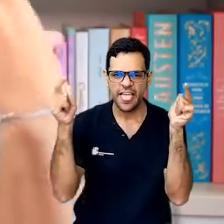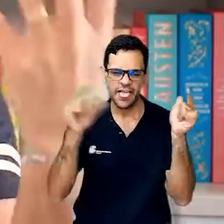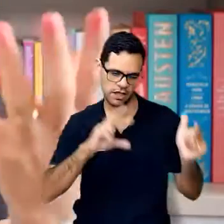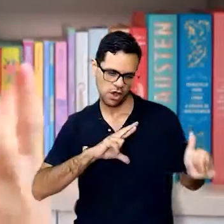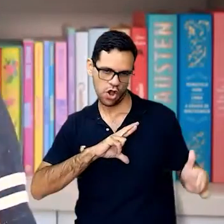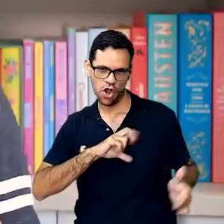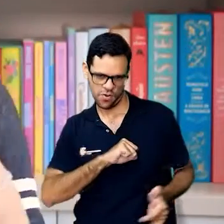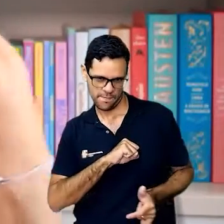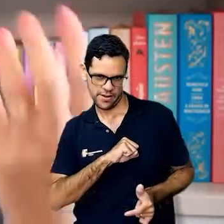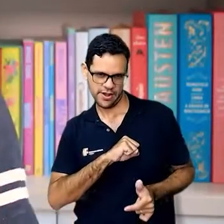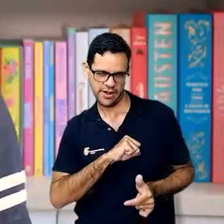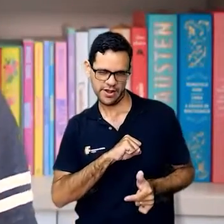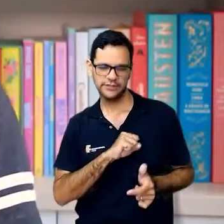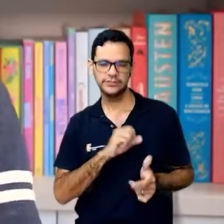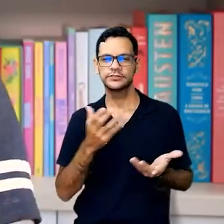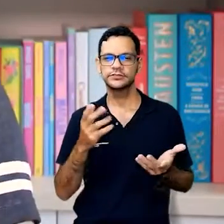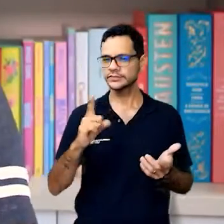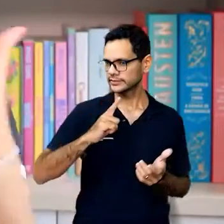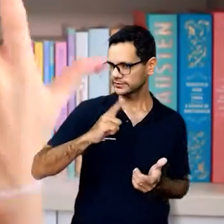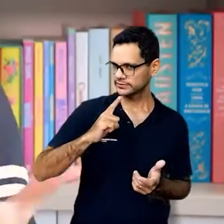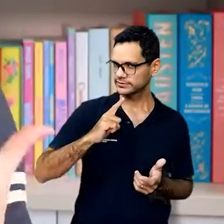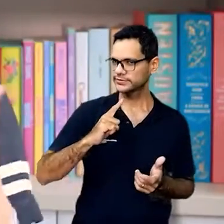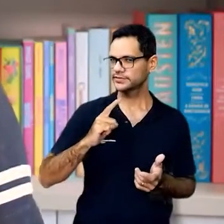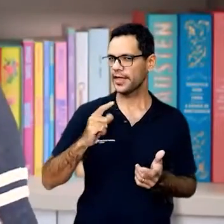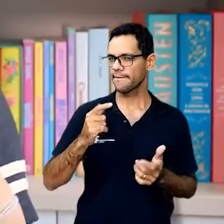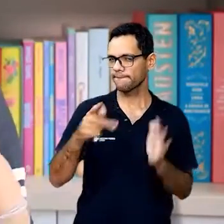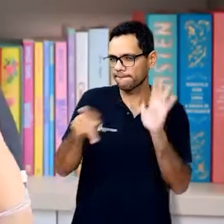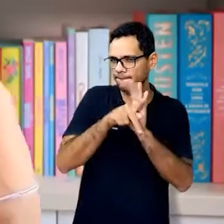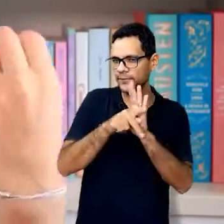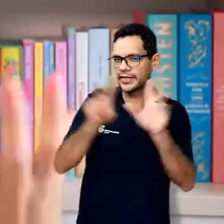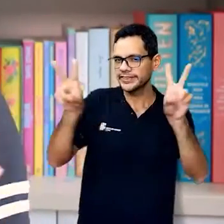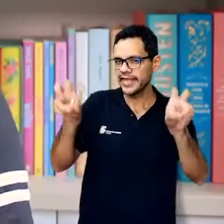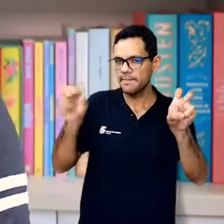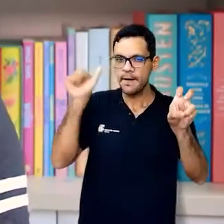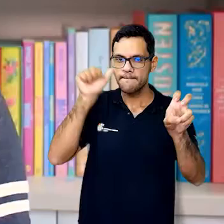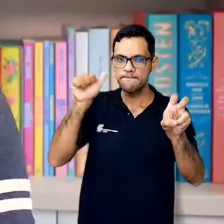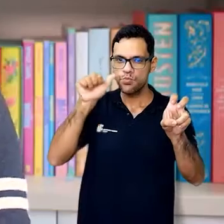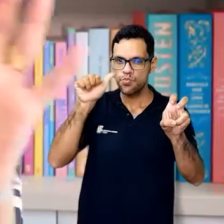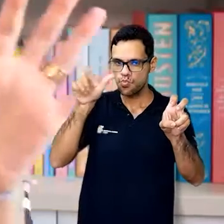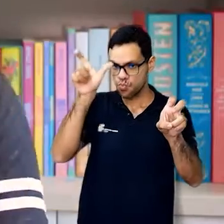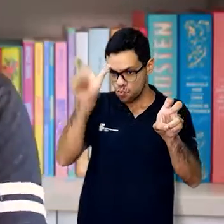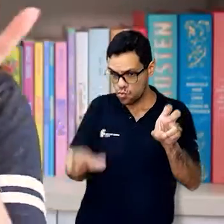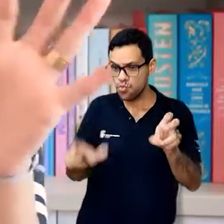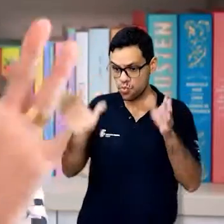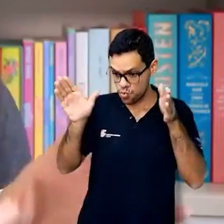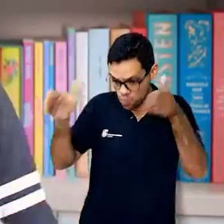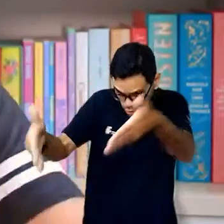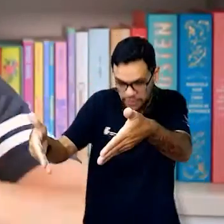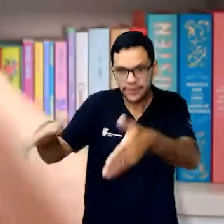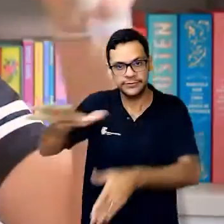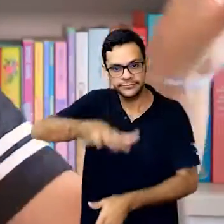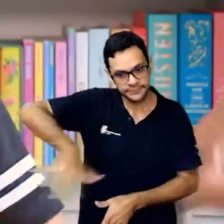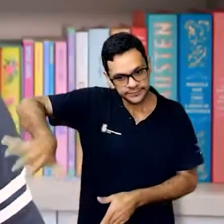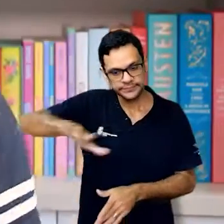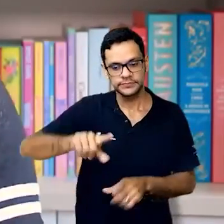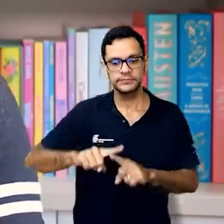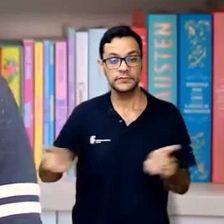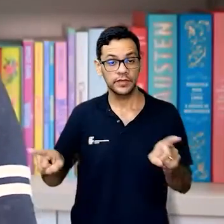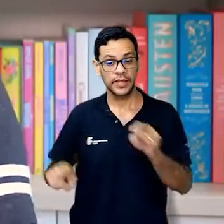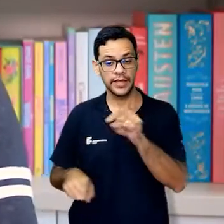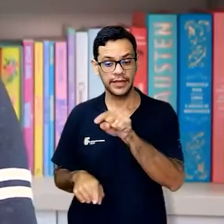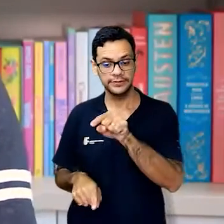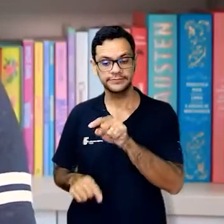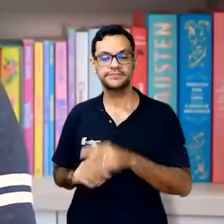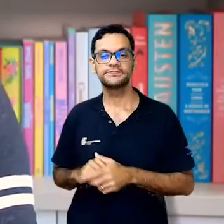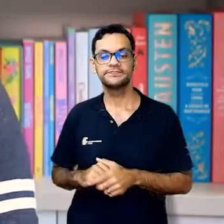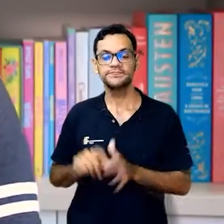de livro mais voltado pro humor e tal, e que geralmente traz algumas temáticas femininas, sabe? Que traz umas temáticas, assim, mais voltadas ao universo feminino.